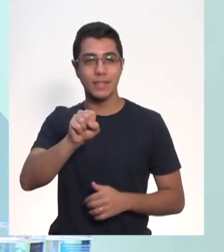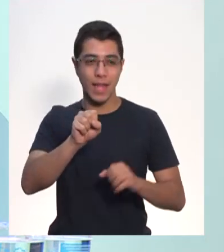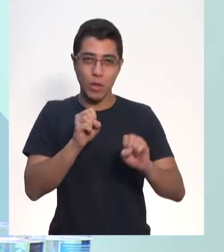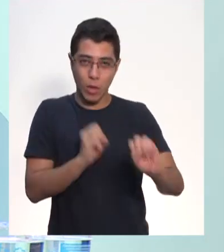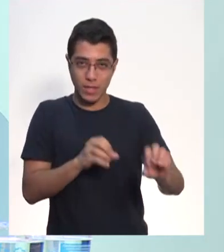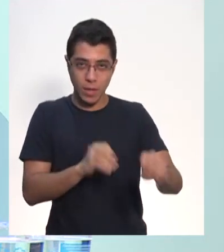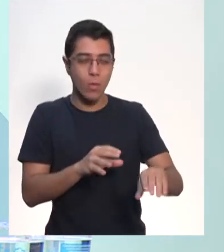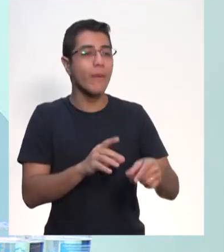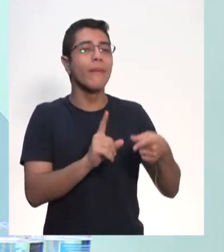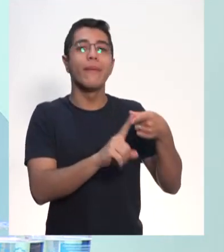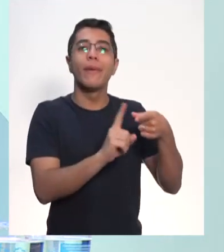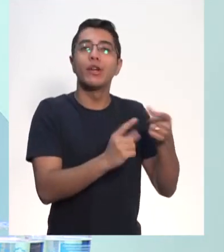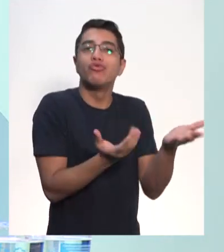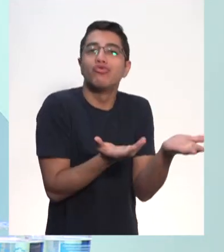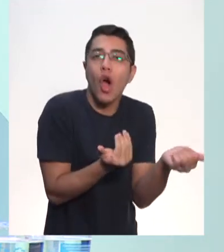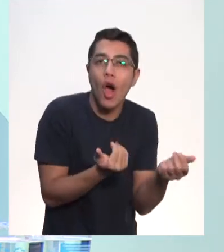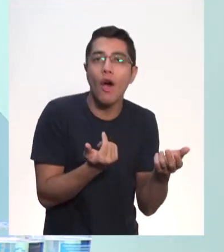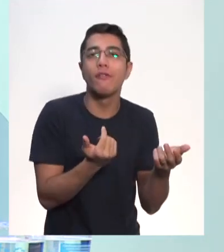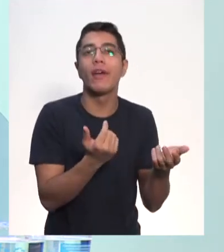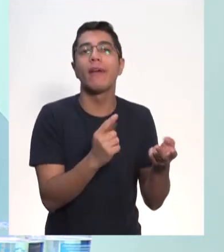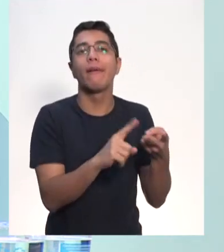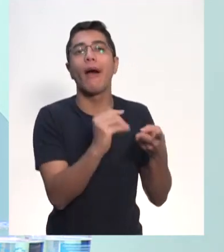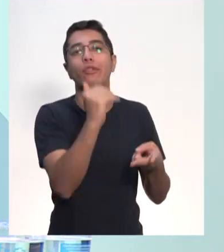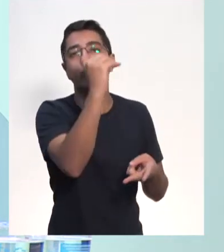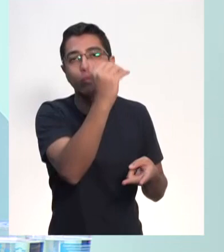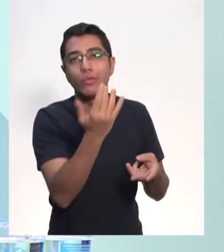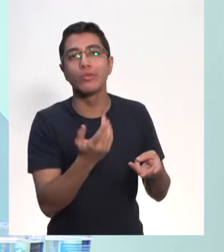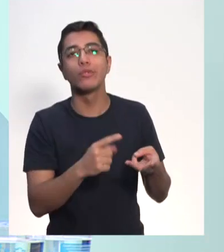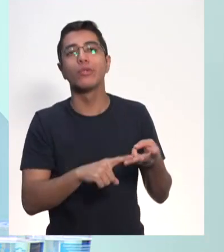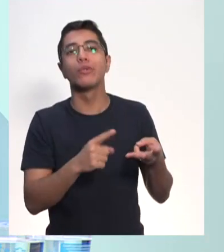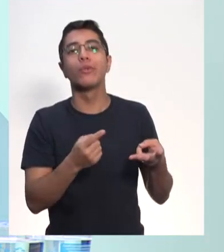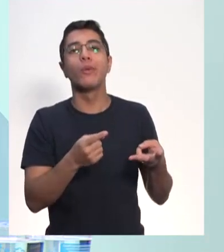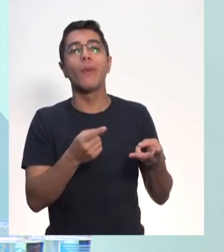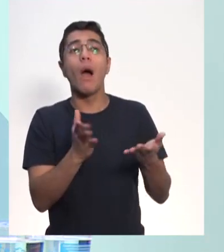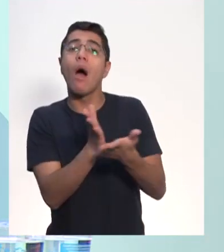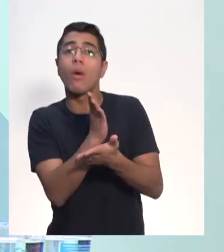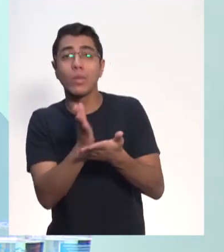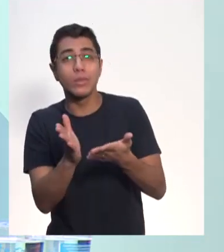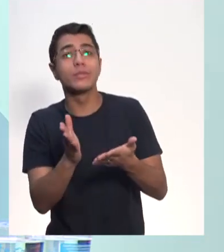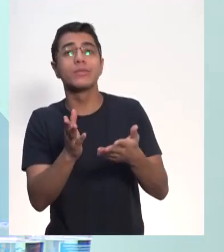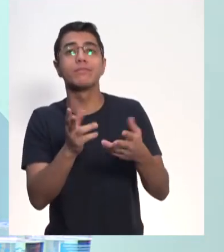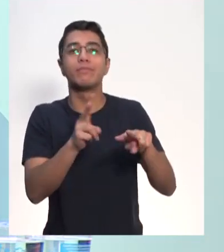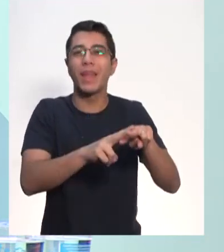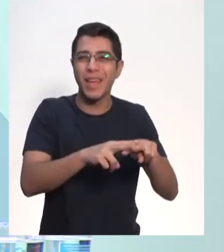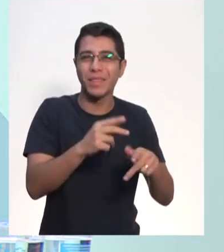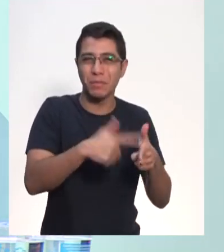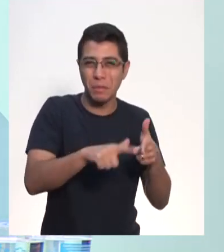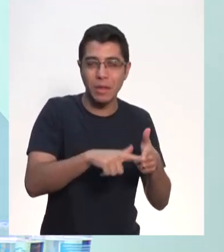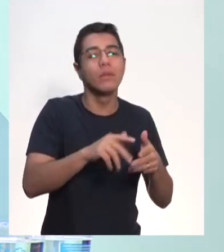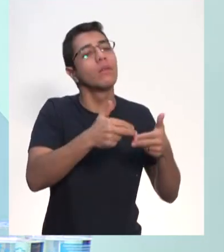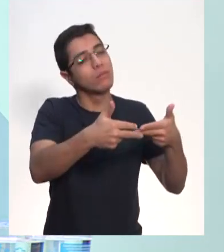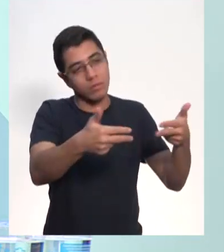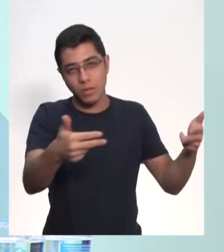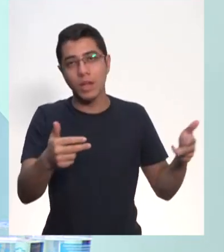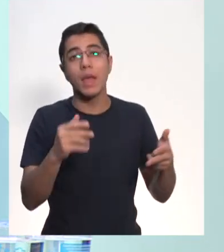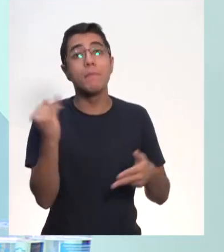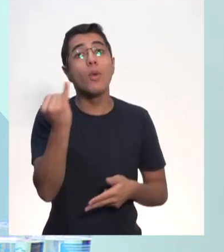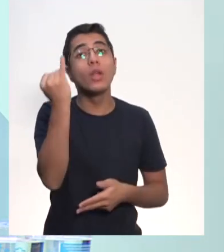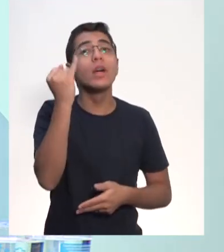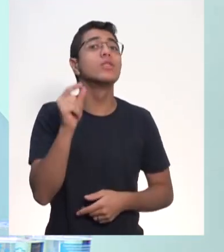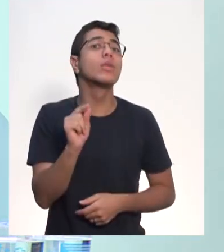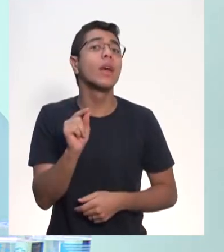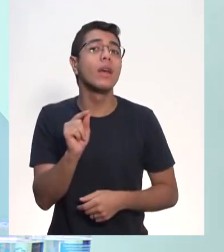nesses casos, e também é importante que não apenas aqueles professores que atuam diretamente com esse público, mas que toda a